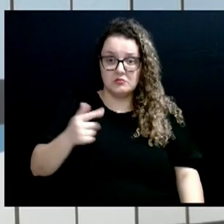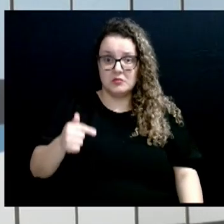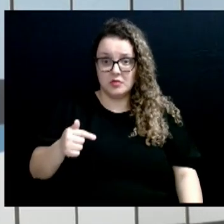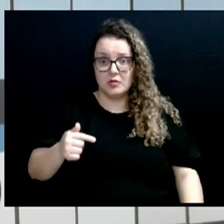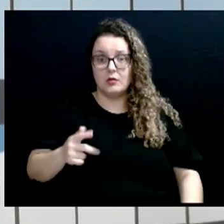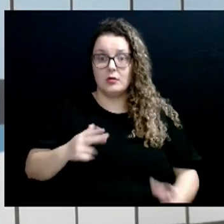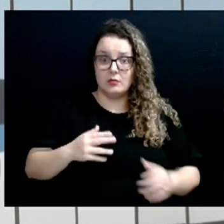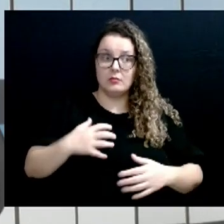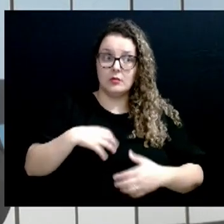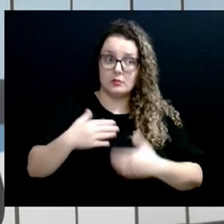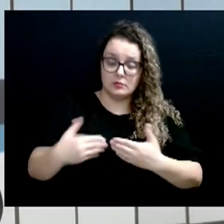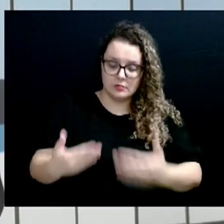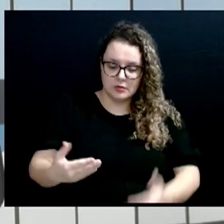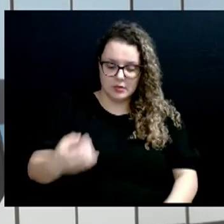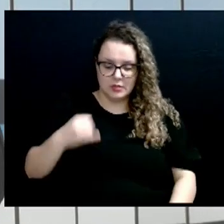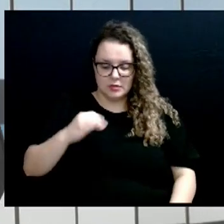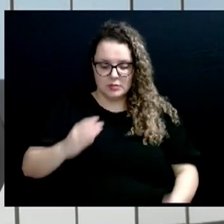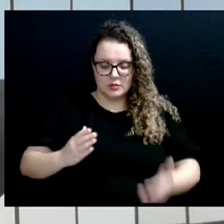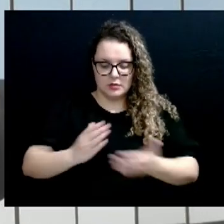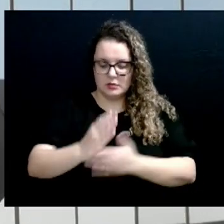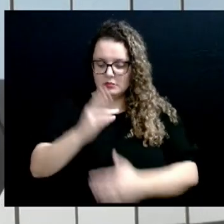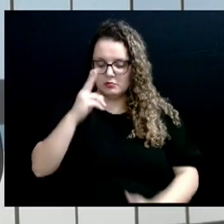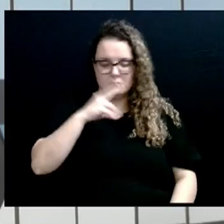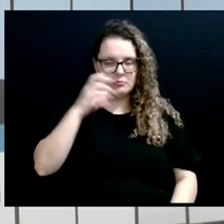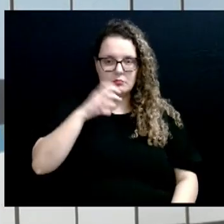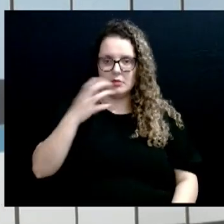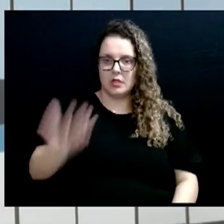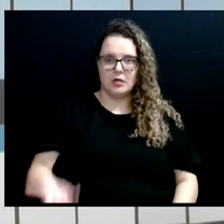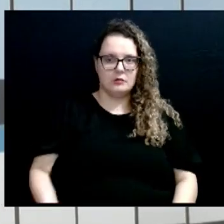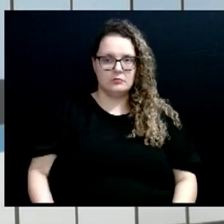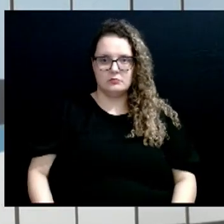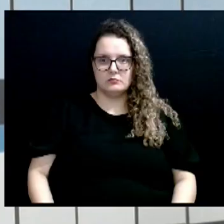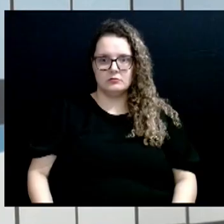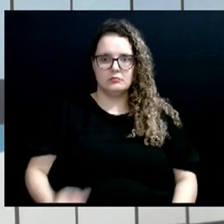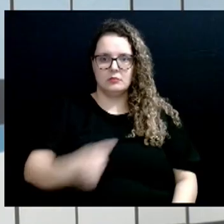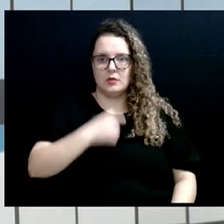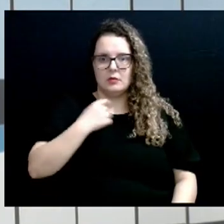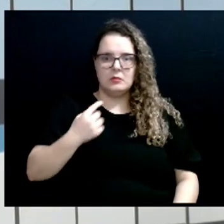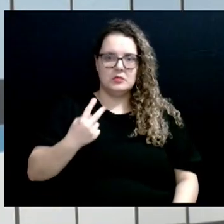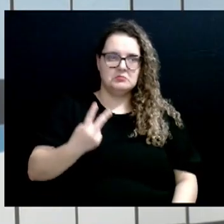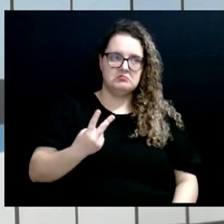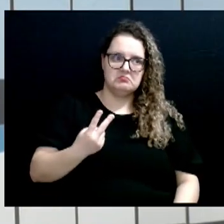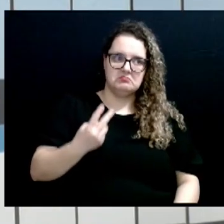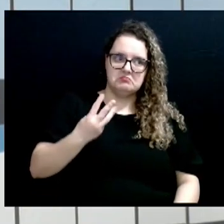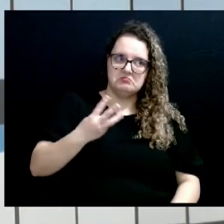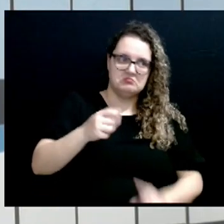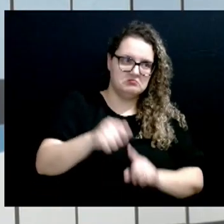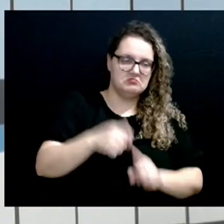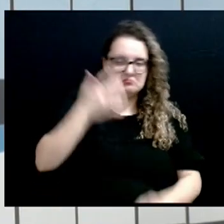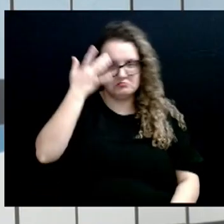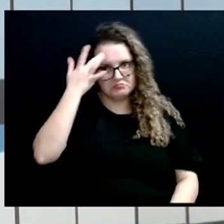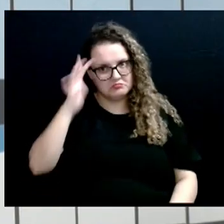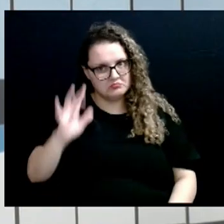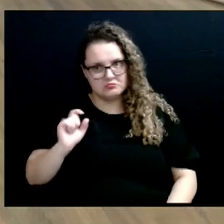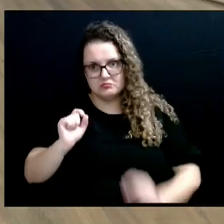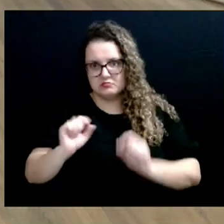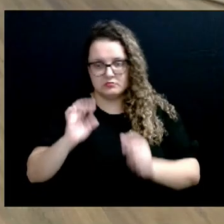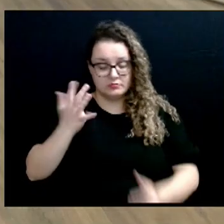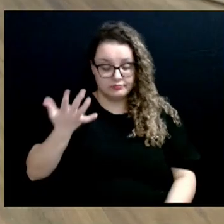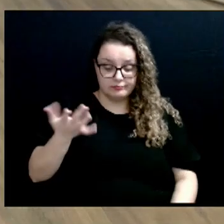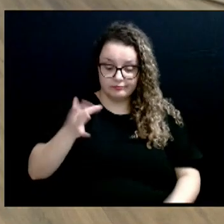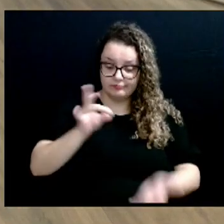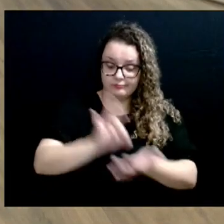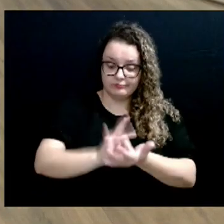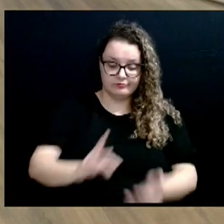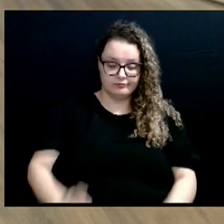eles aprovarem esse regime de urgência e colocarem um prazo de 2, 3 meses, eu não sei o que vai acontecer, sinceramente. Quais são